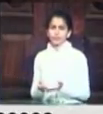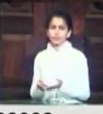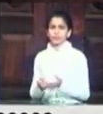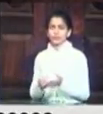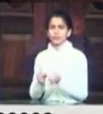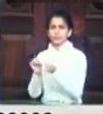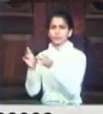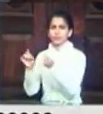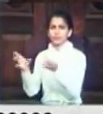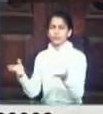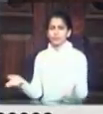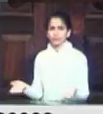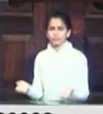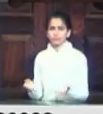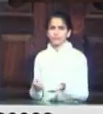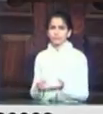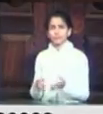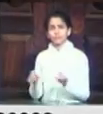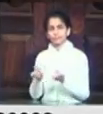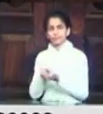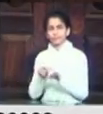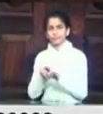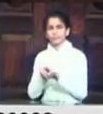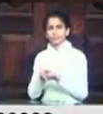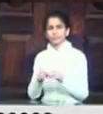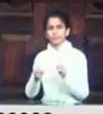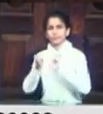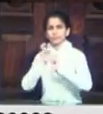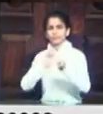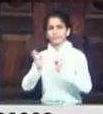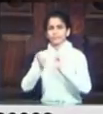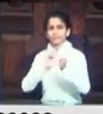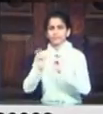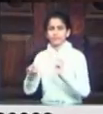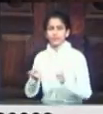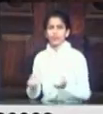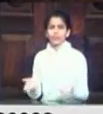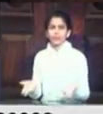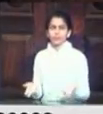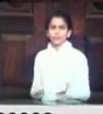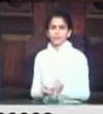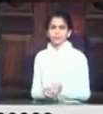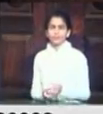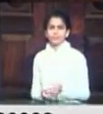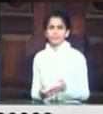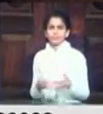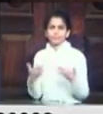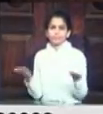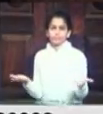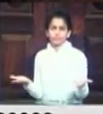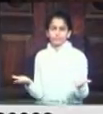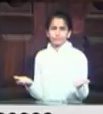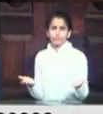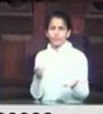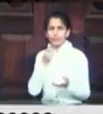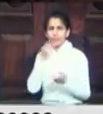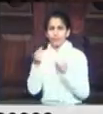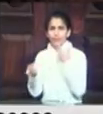Privatiza, o Estado compra os trens do metrô, compra os trens da Supervia. Quer dizer, então, dizia